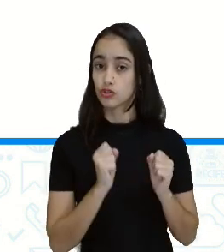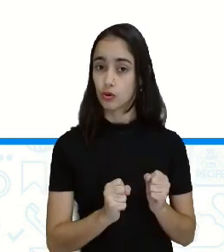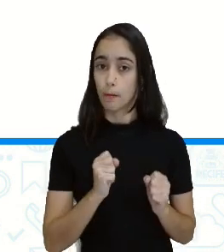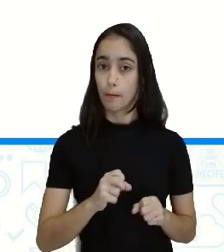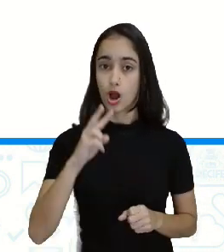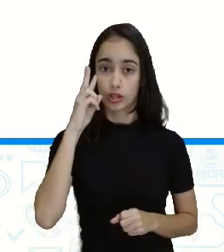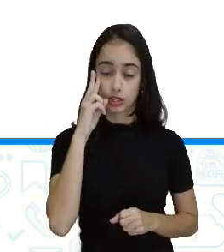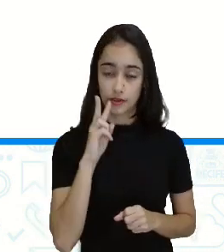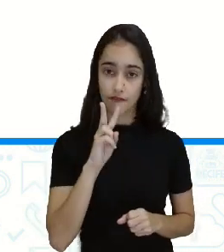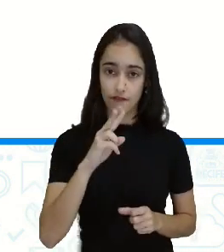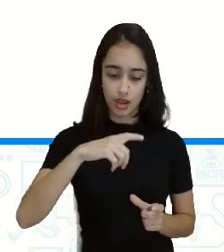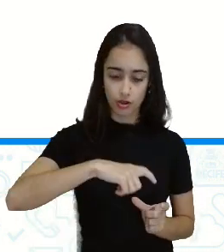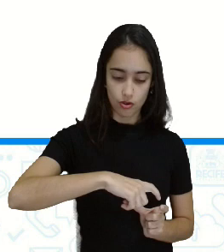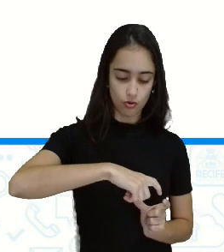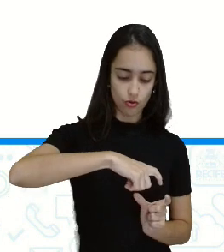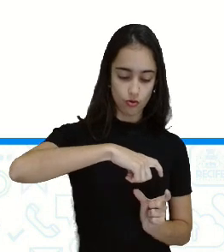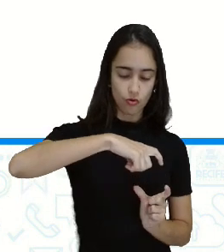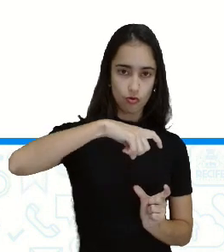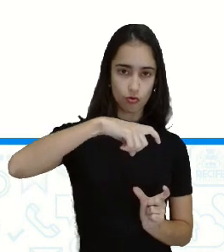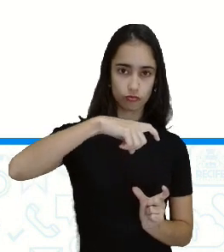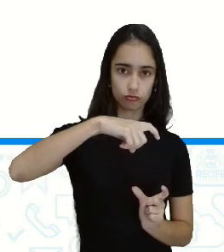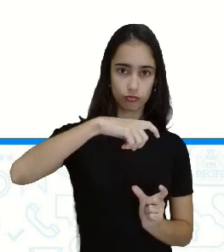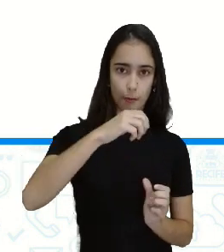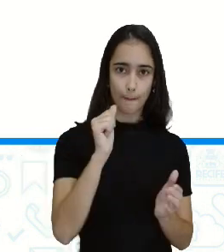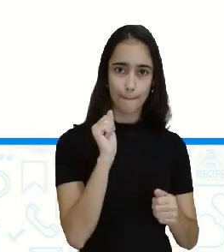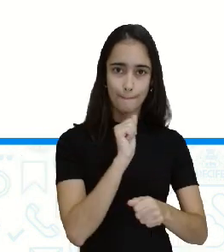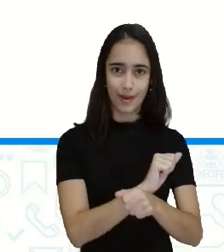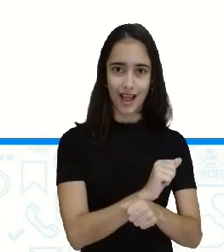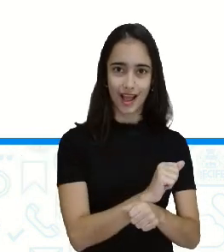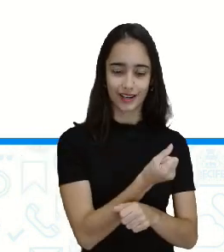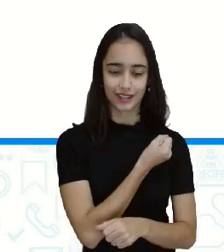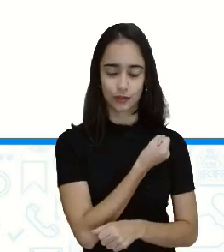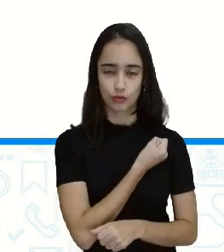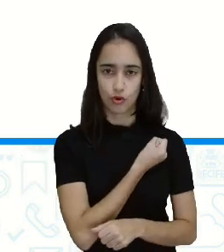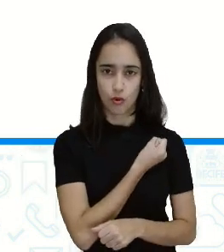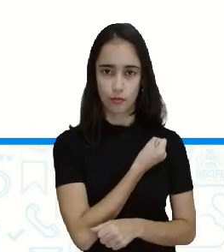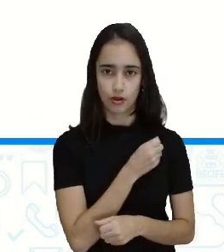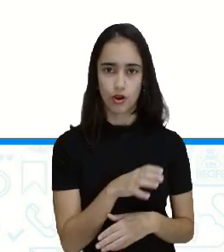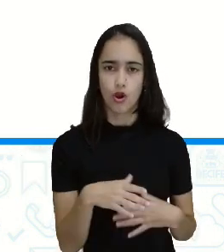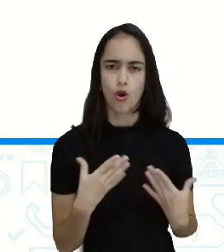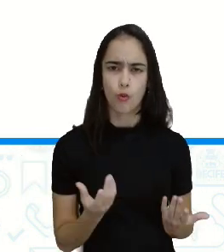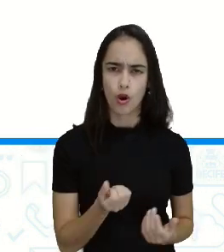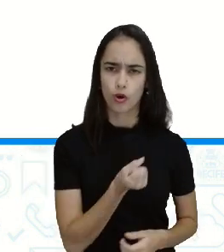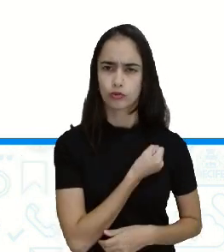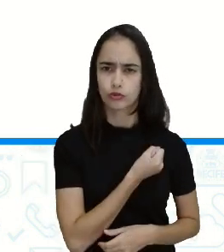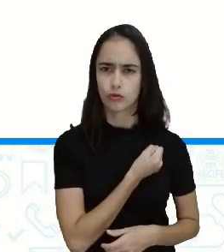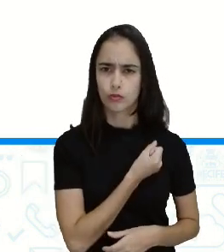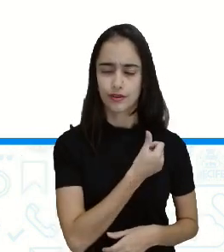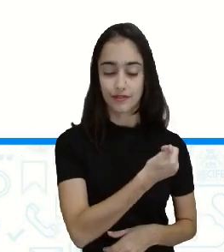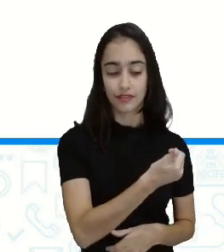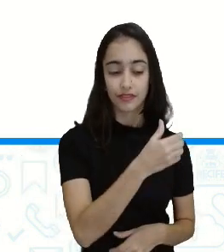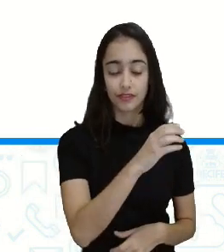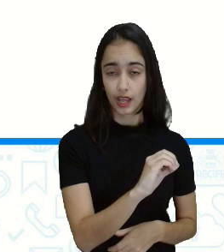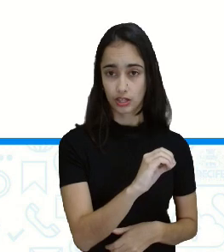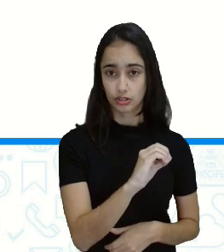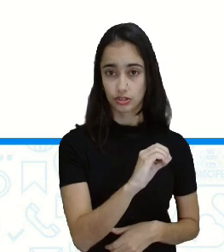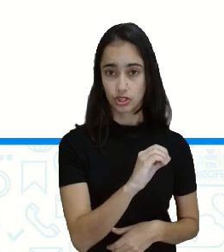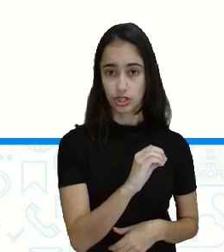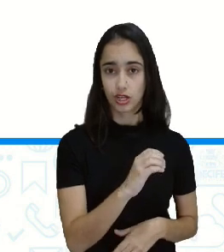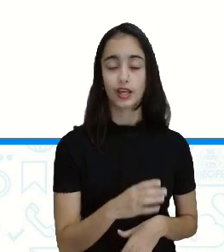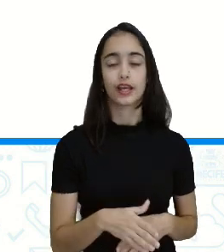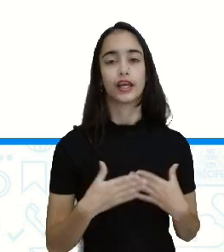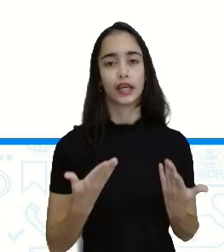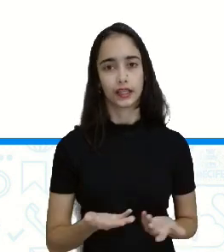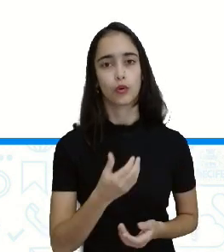num determinado número. Qual é o número que para aí o pular corda? Para no 10. Então,